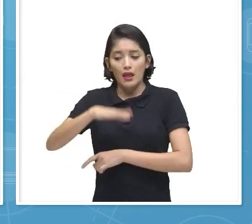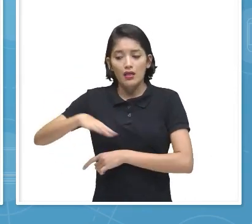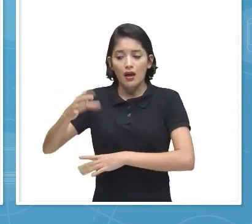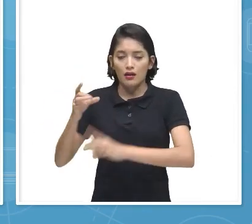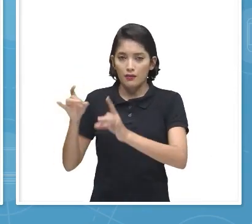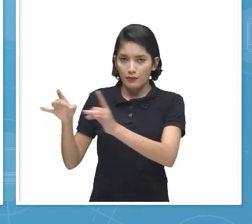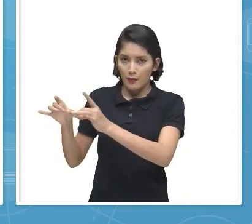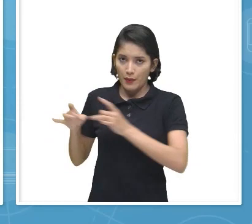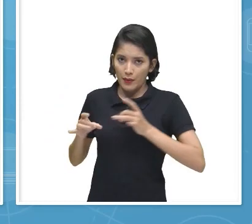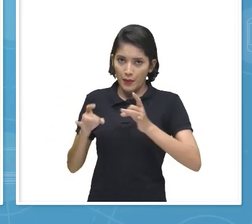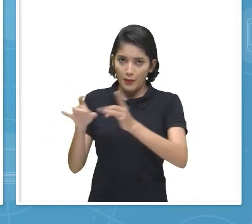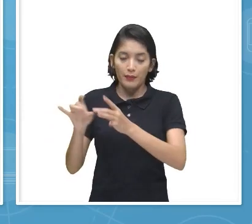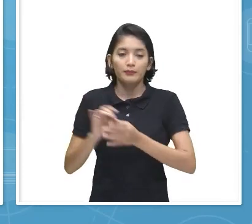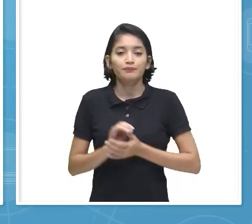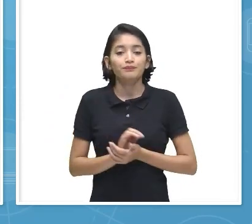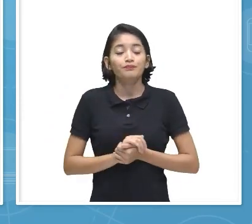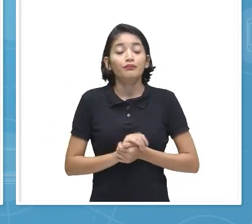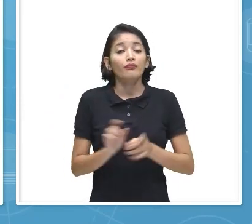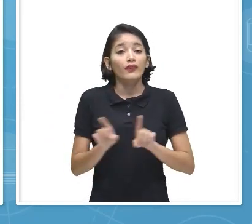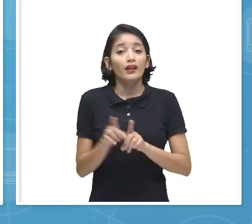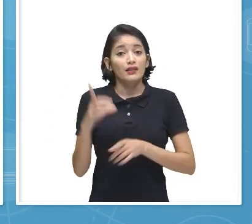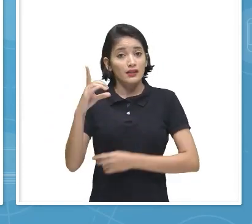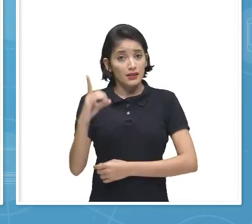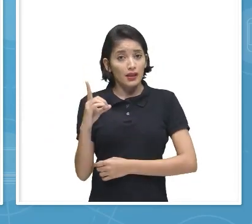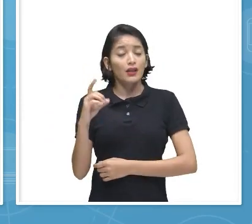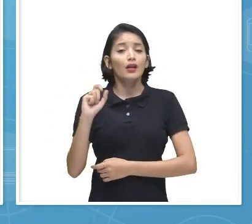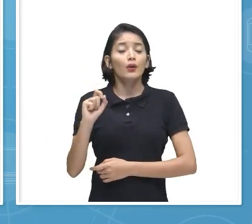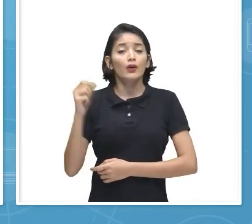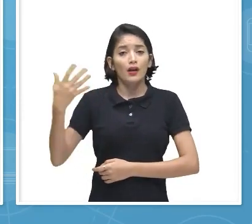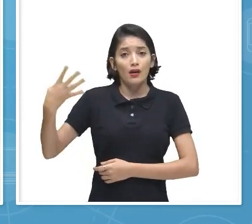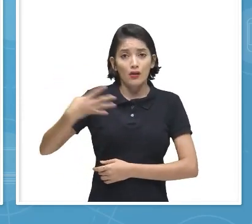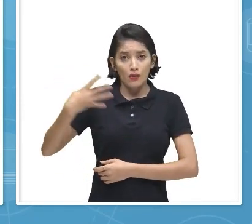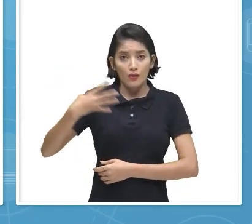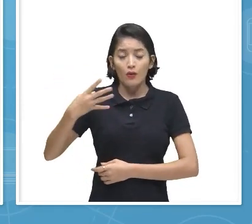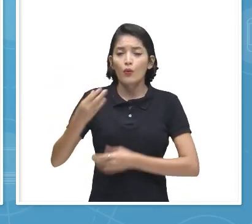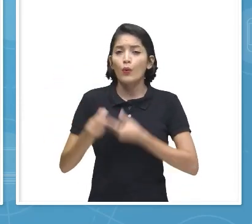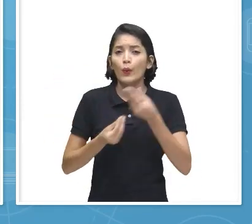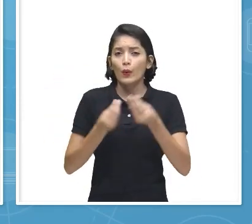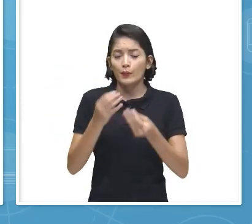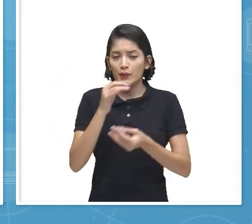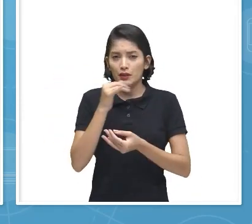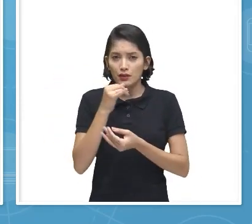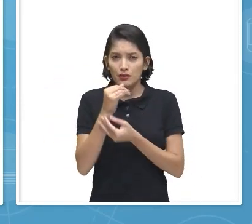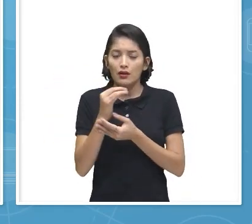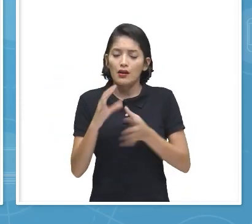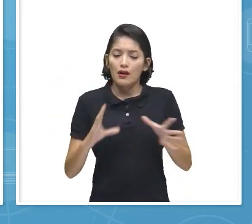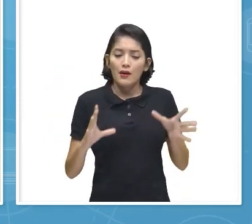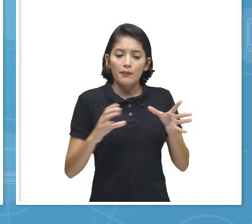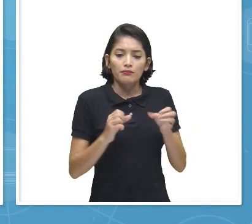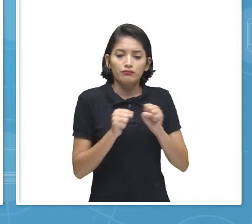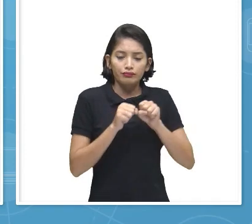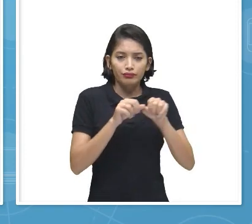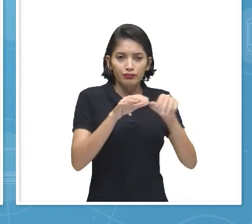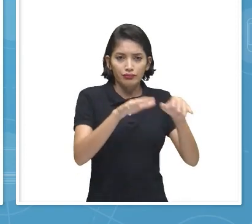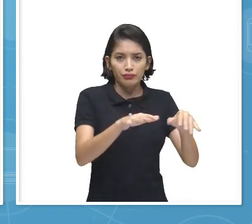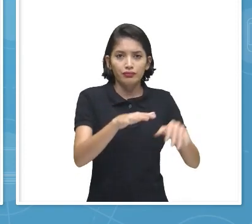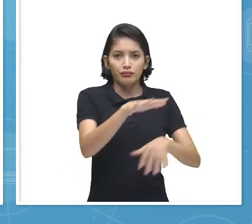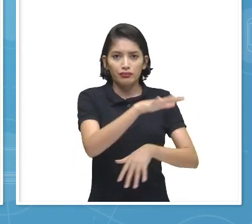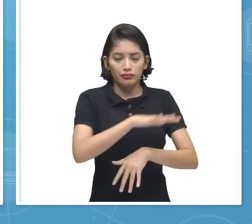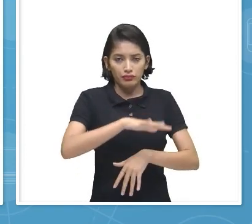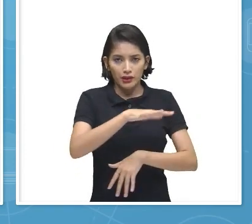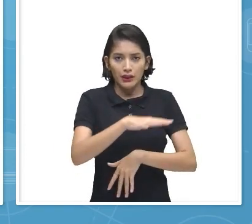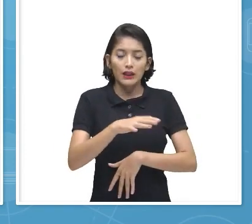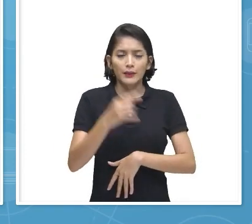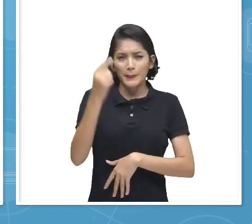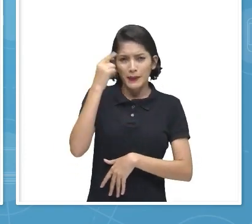de comércio. E a letra D, que é o quaternário, que hoje é visto como uma ramificação do setor terciário. Para quem pensou